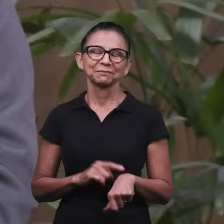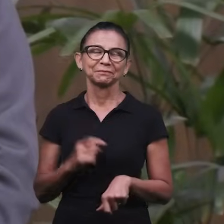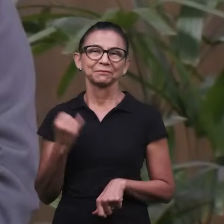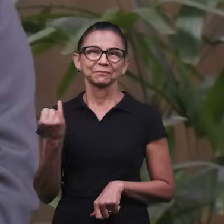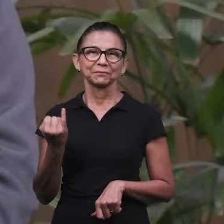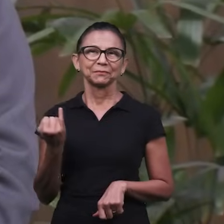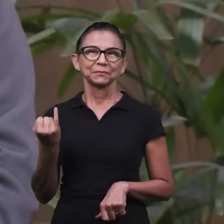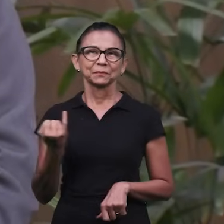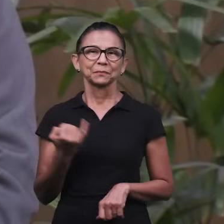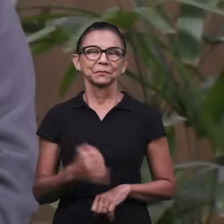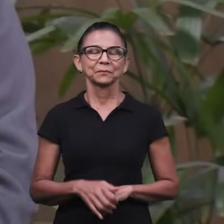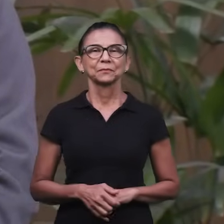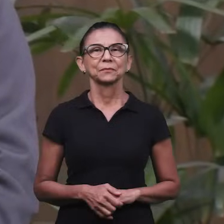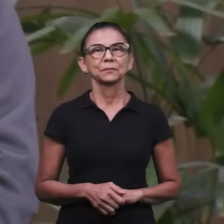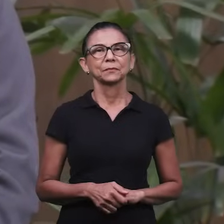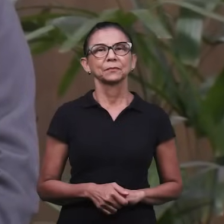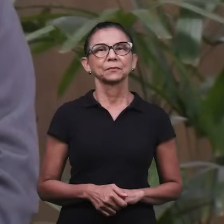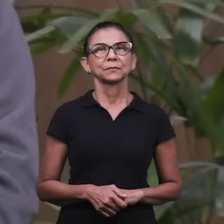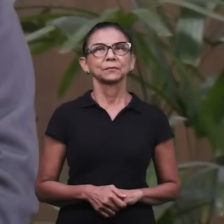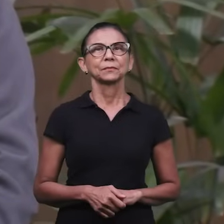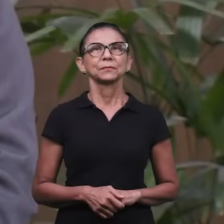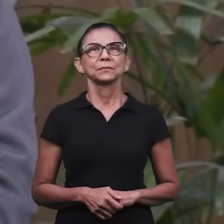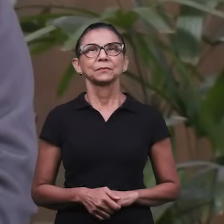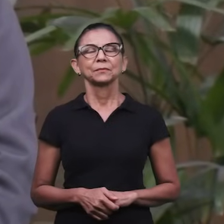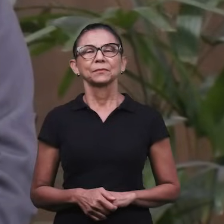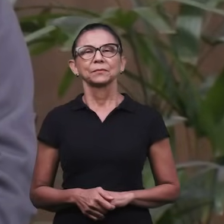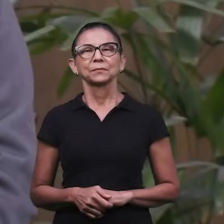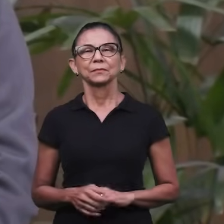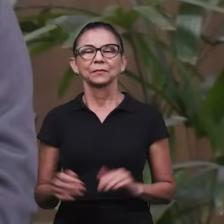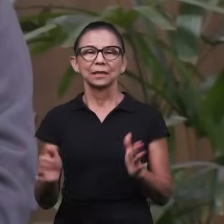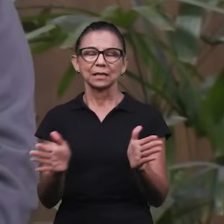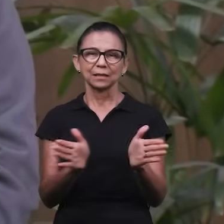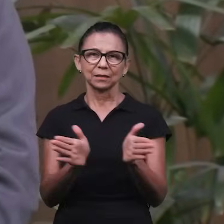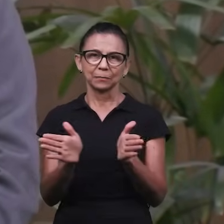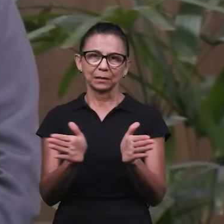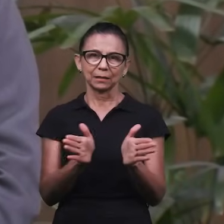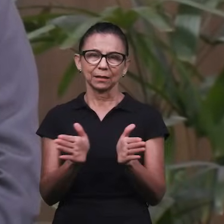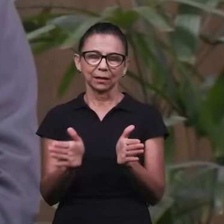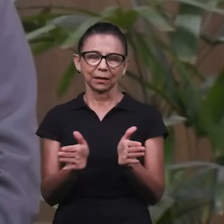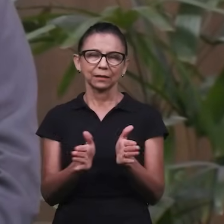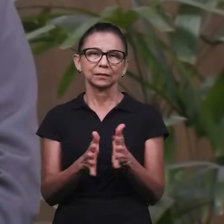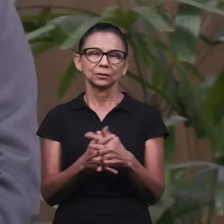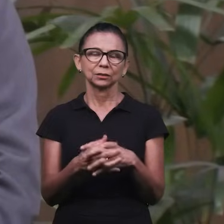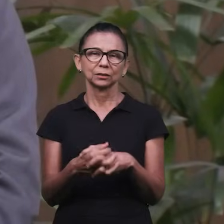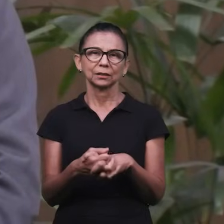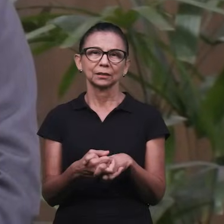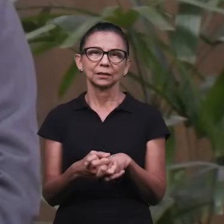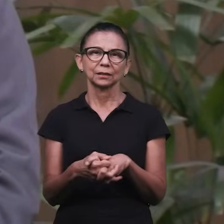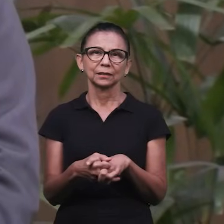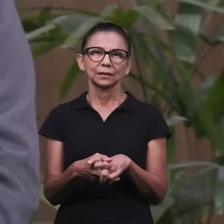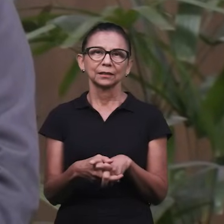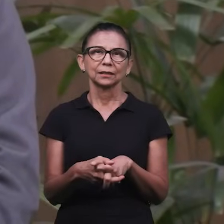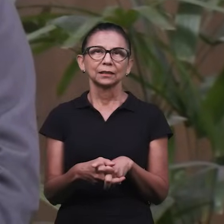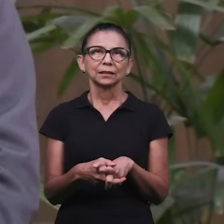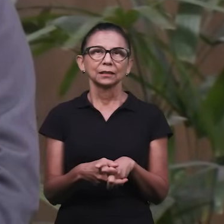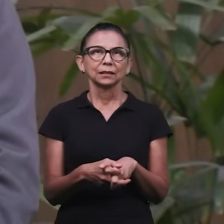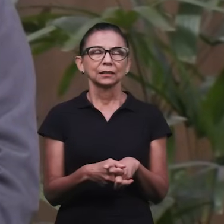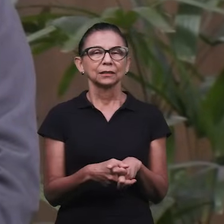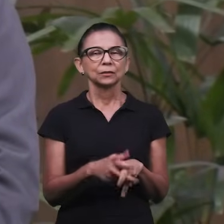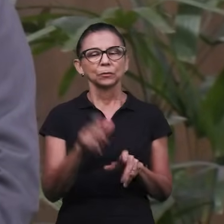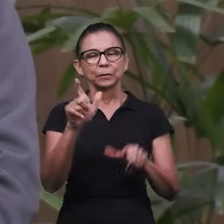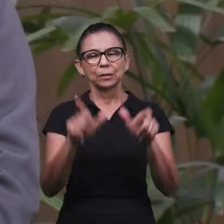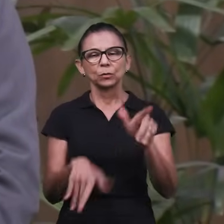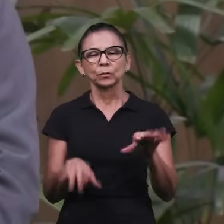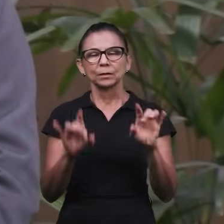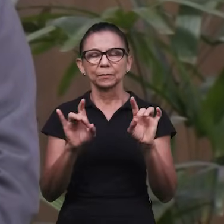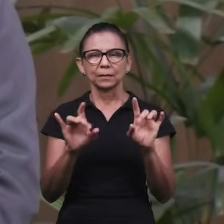aqui acentuarmos, né, até a respeito da acessibilidade. Quando nós falamos de educação especial, é importante